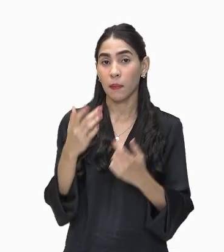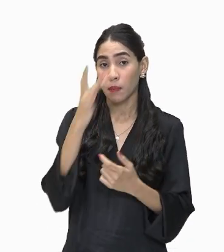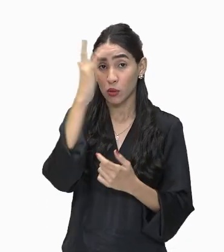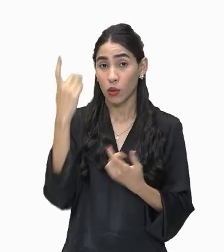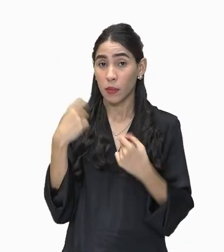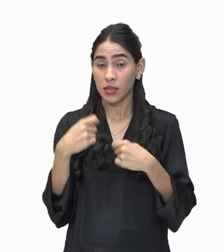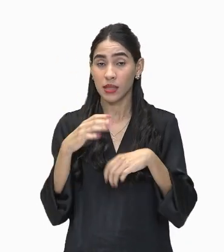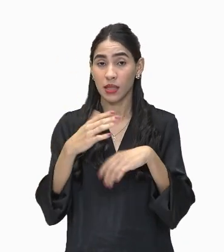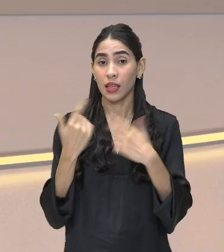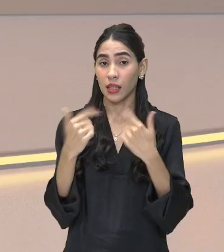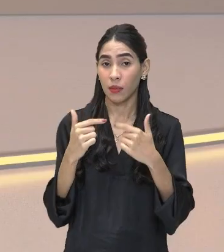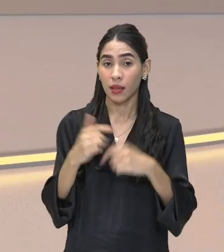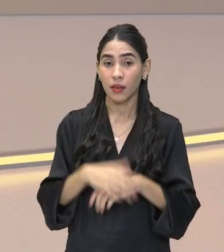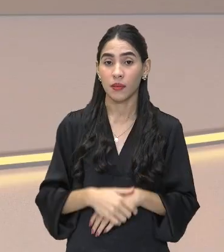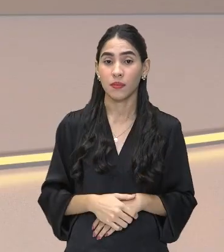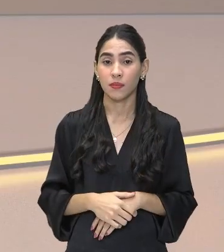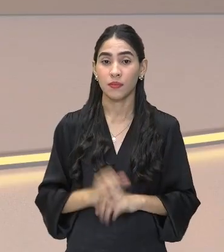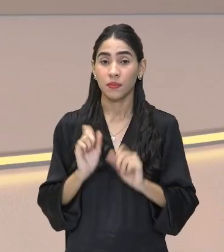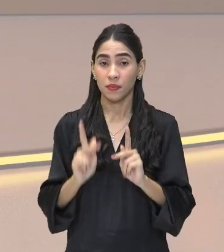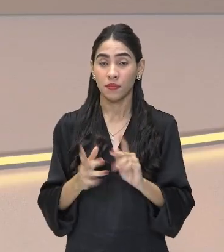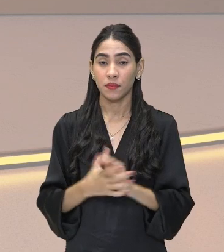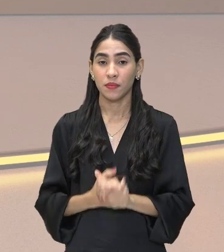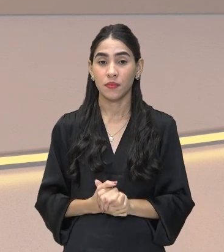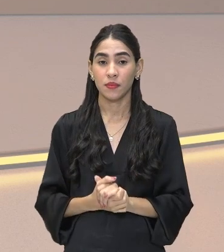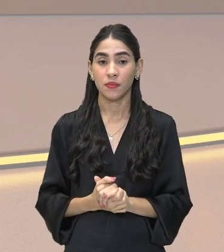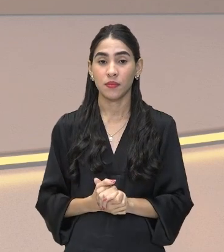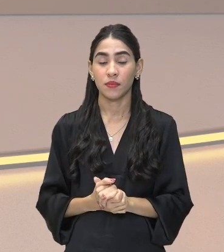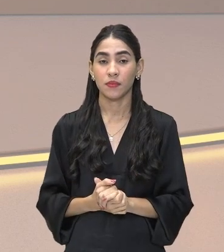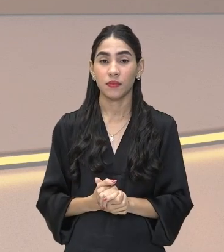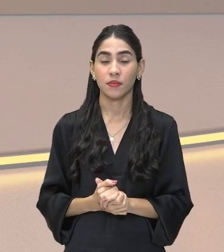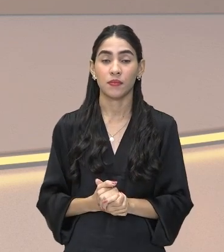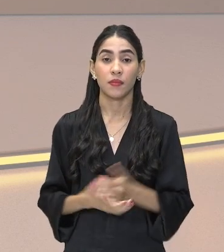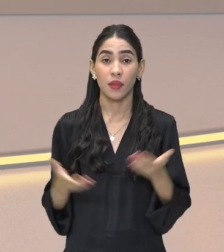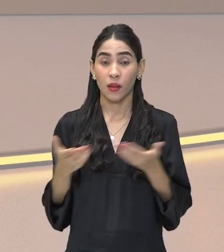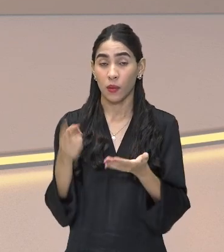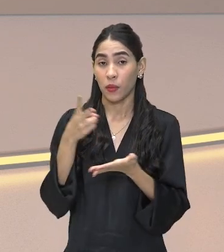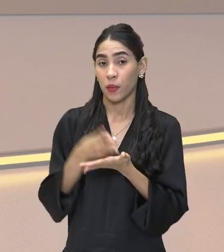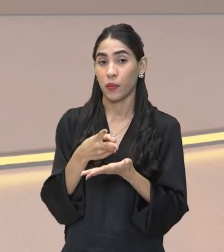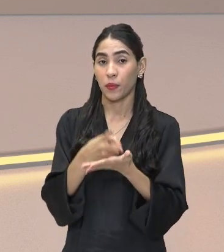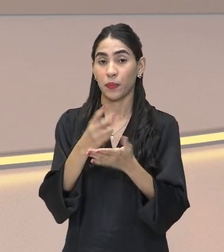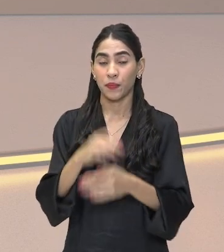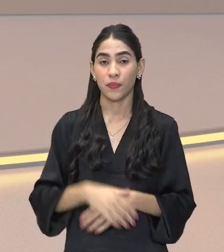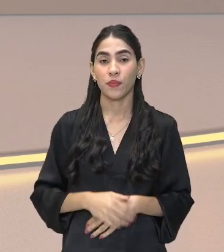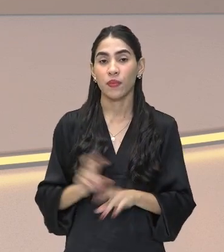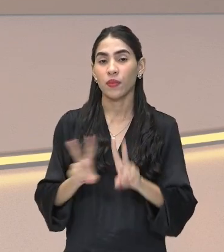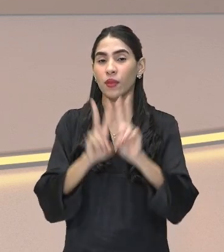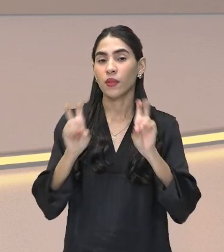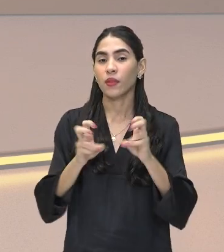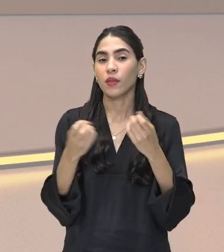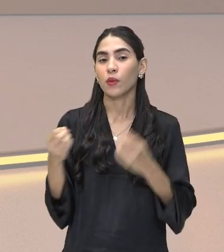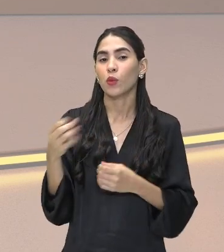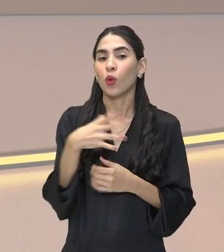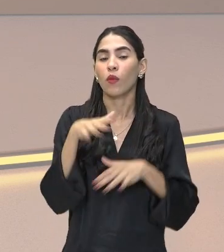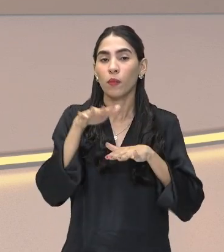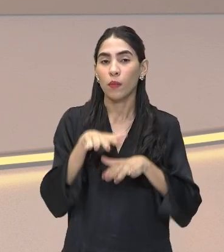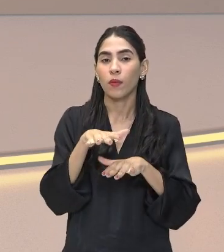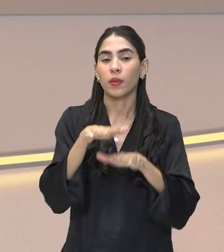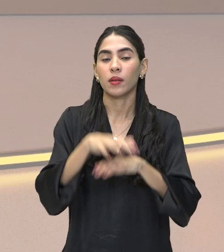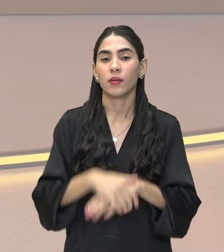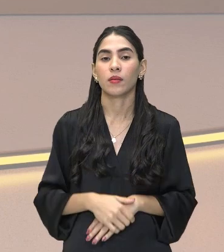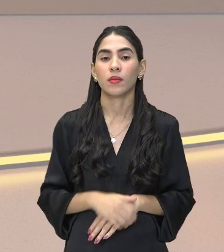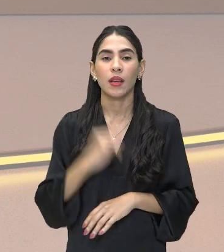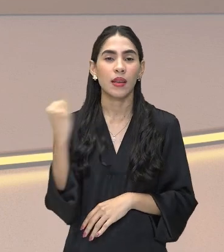trabalhar. Muito bem. E aí a gente vai continuando, falando de um novo movimento, que é um